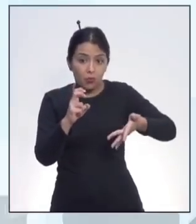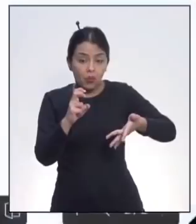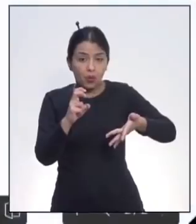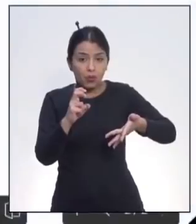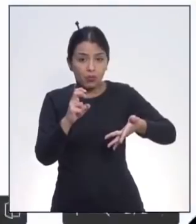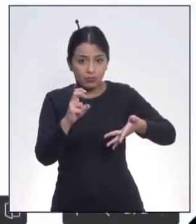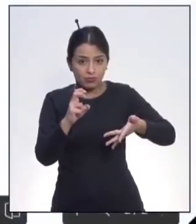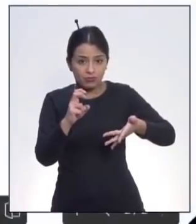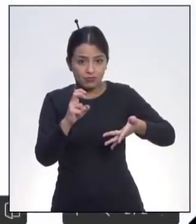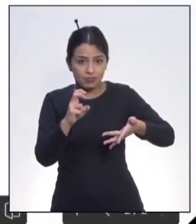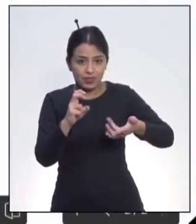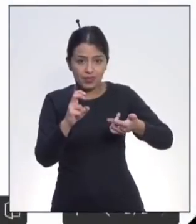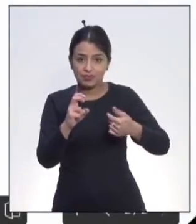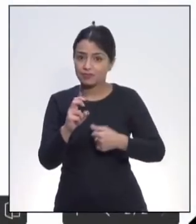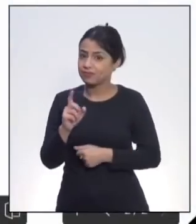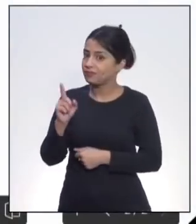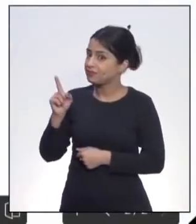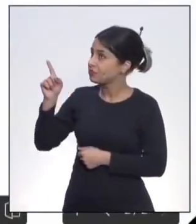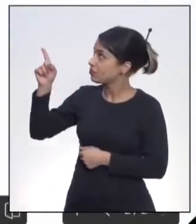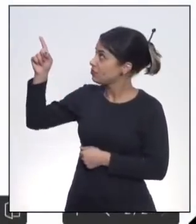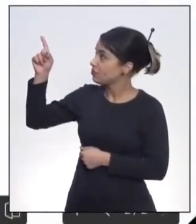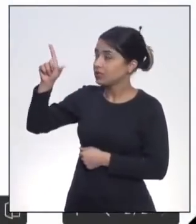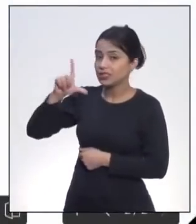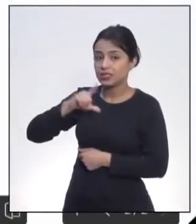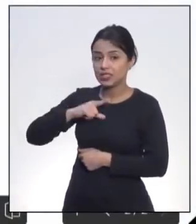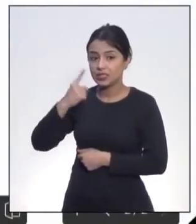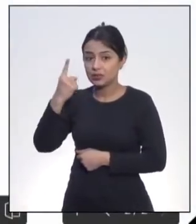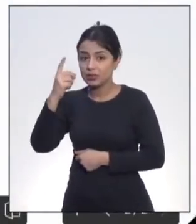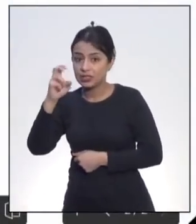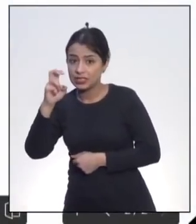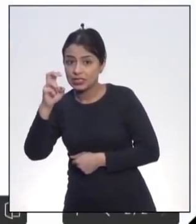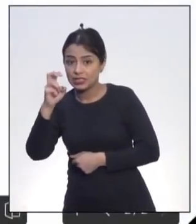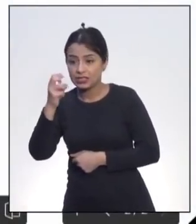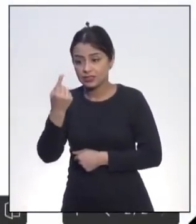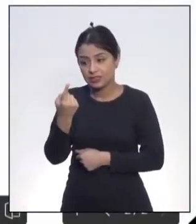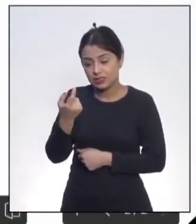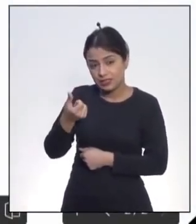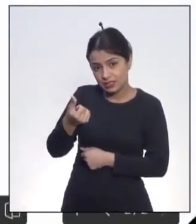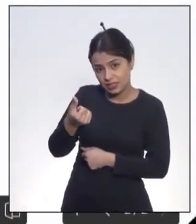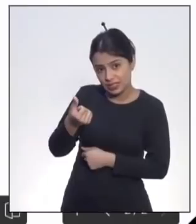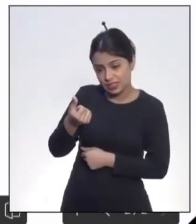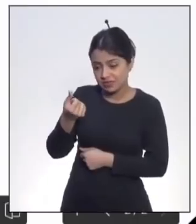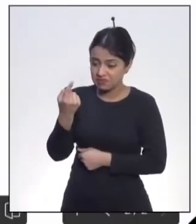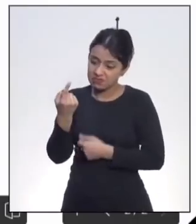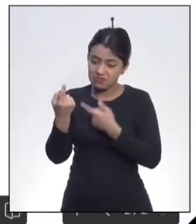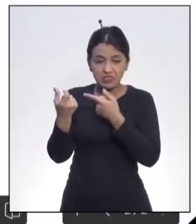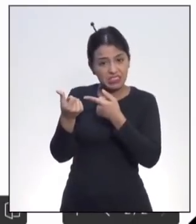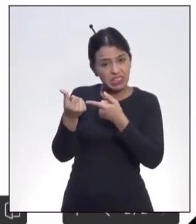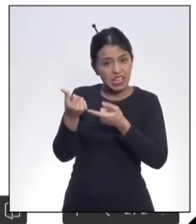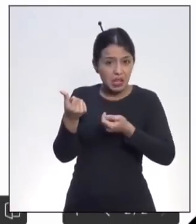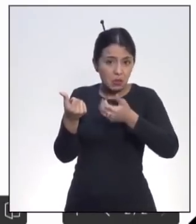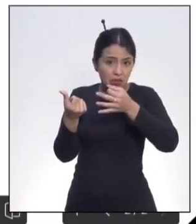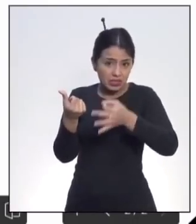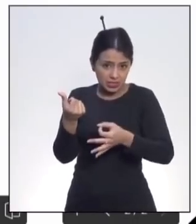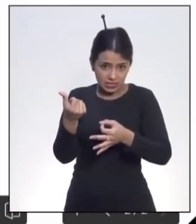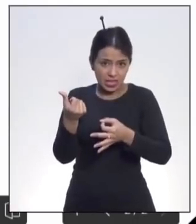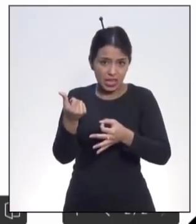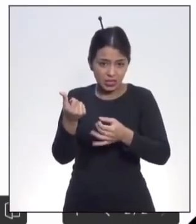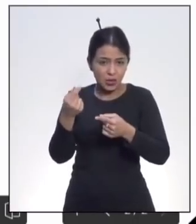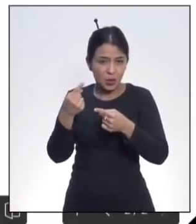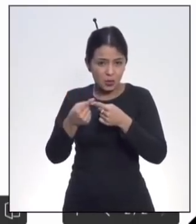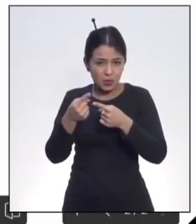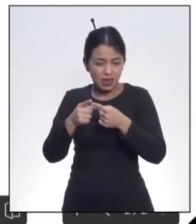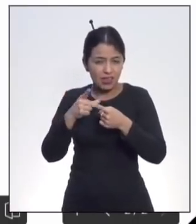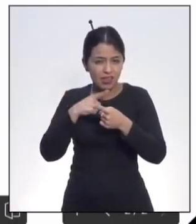16 também, tá? Que também não está errado, por conta do quê? Por conta de uma aula que a gente começou lá no